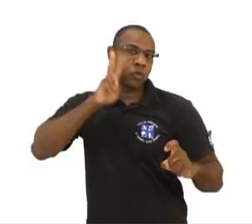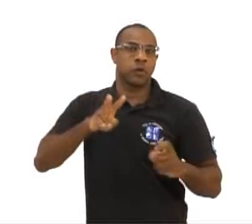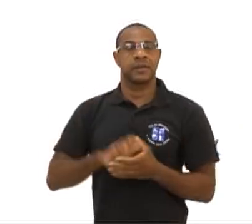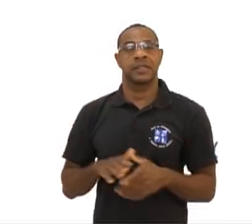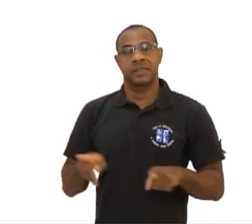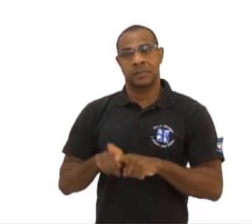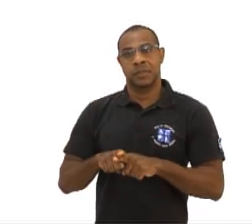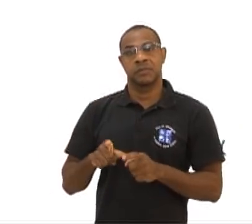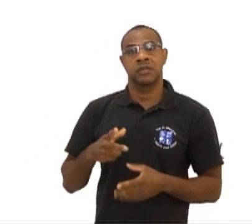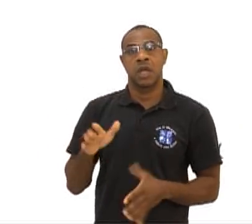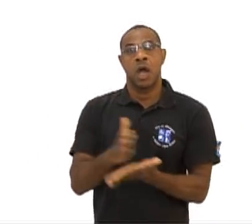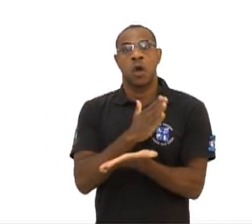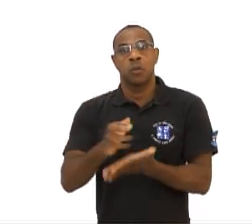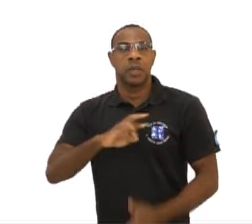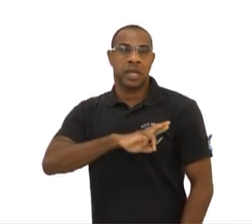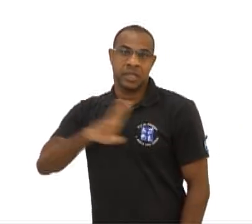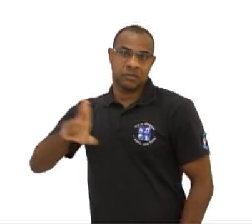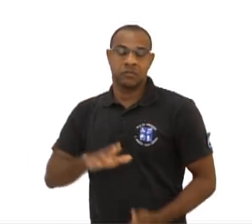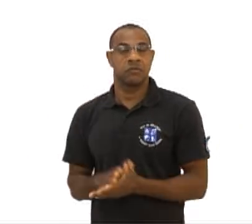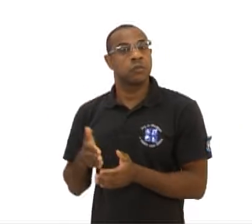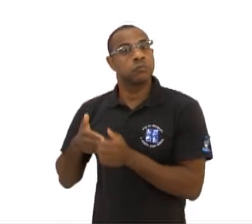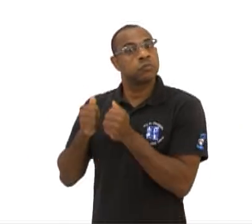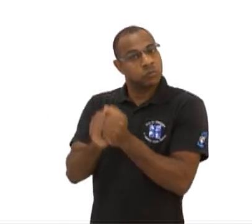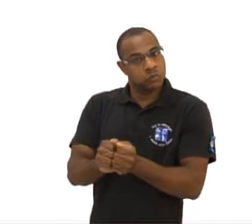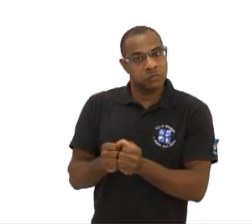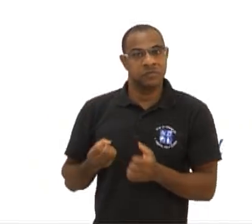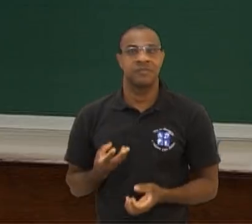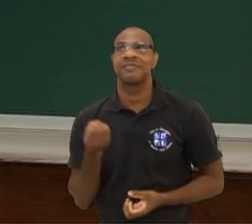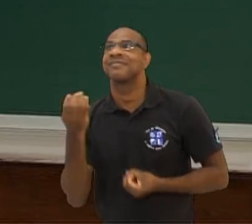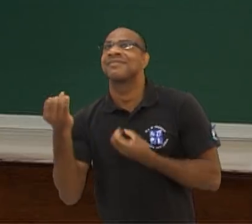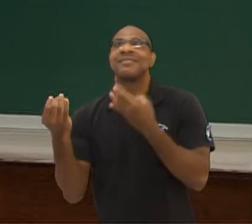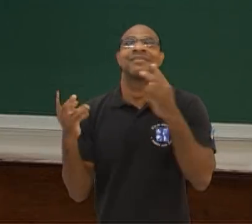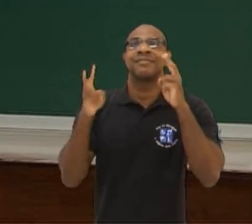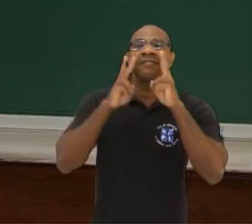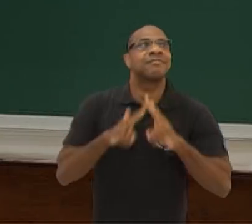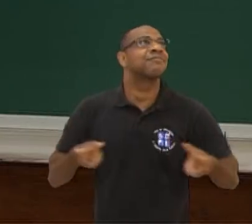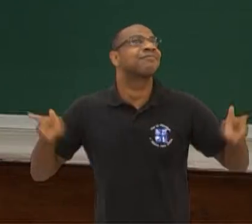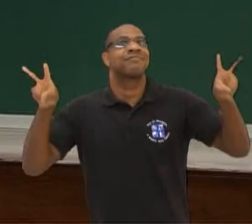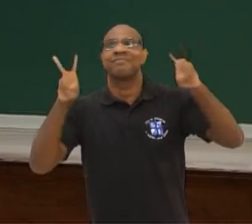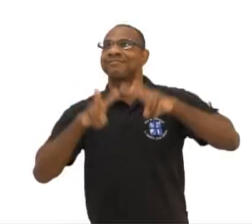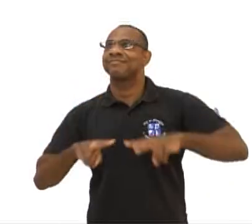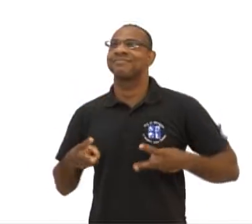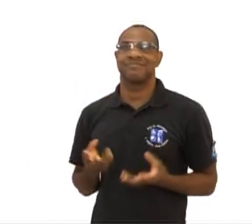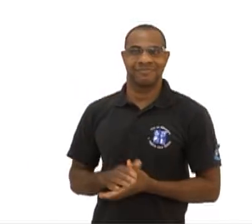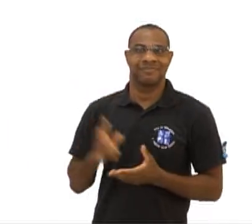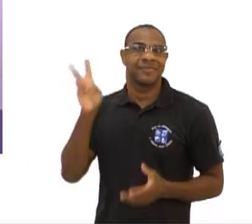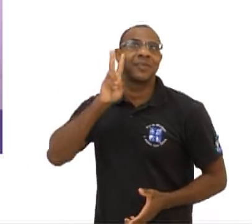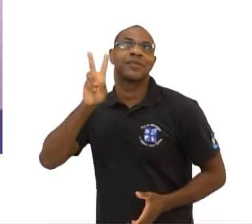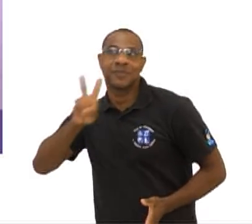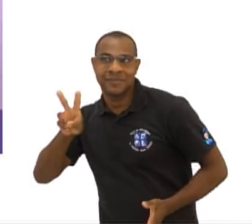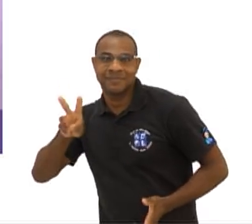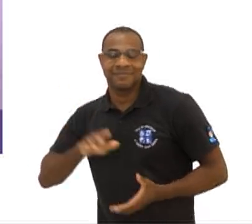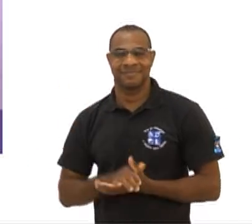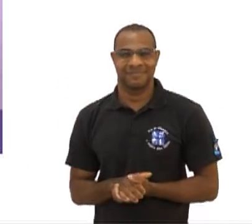de algumas religiões. Então vamos juntos fazer essa viagem pelo universo da história?